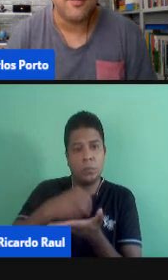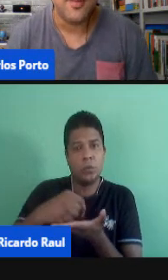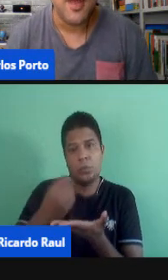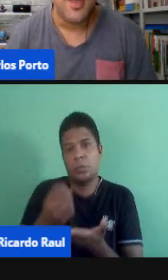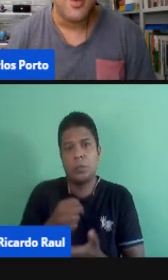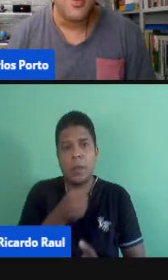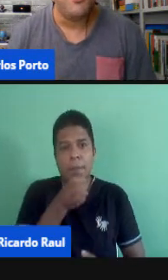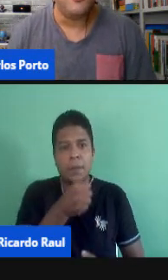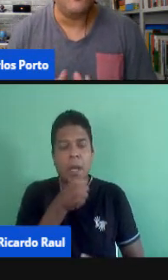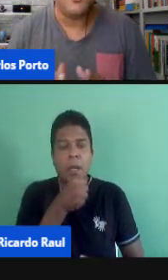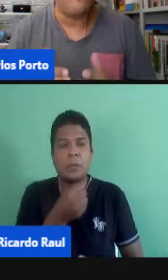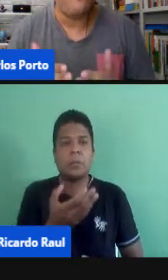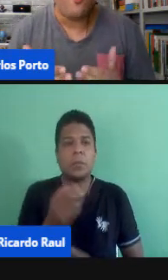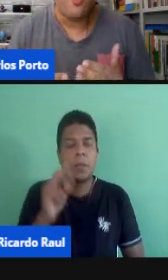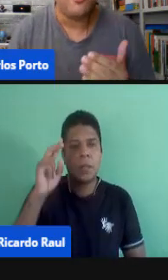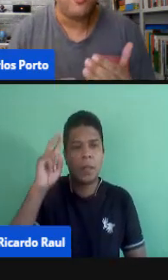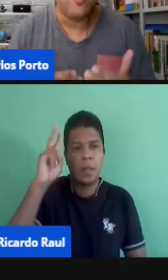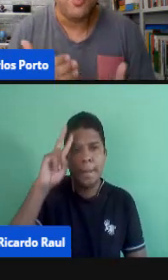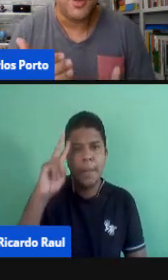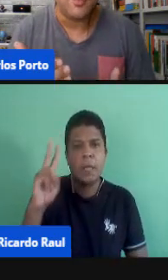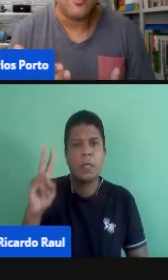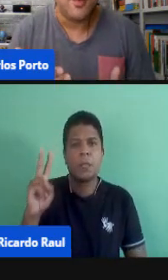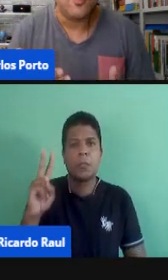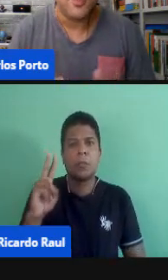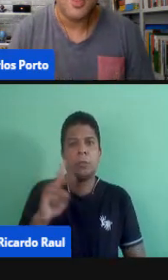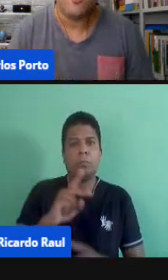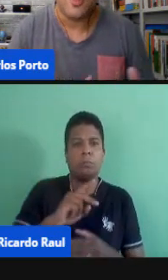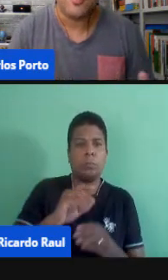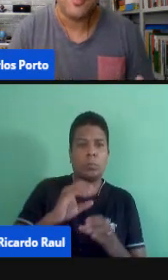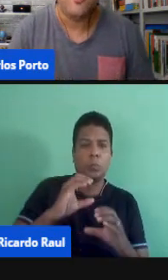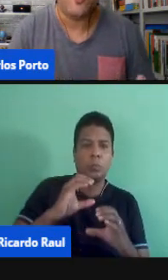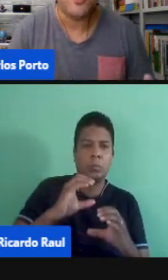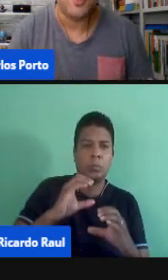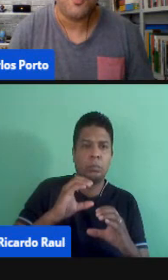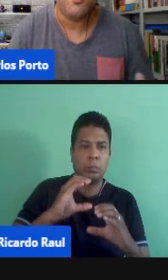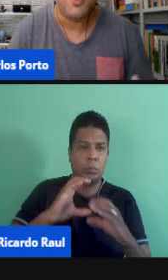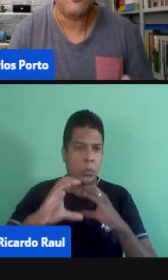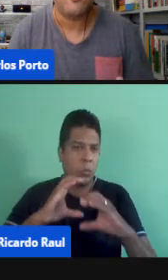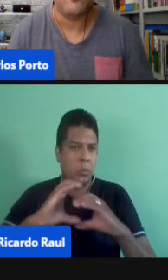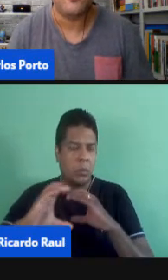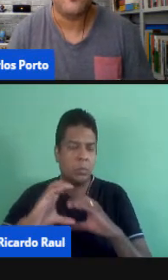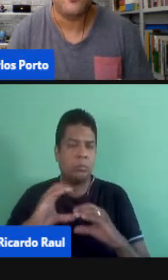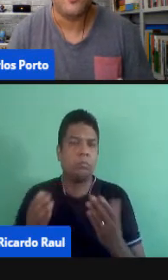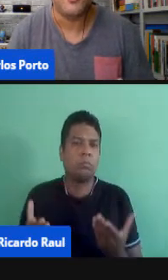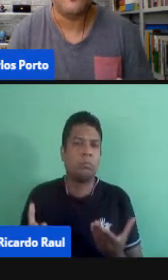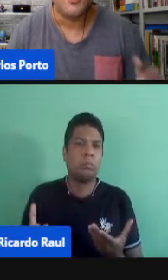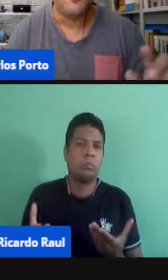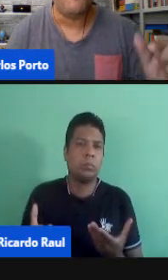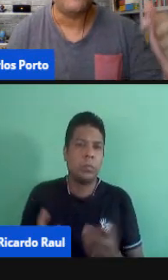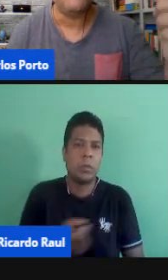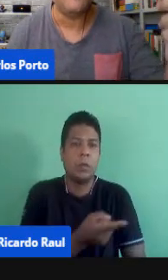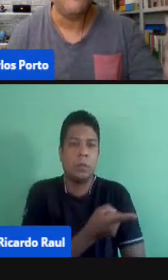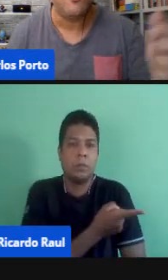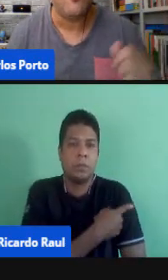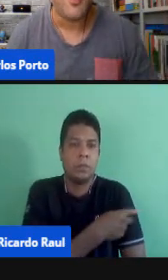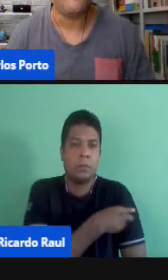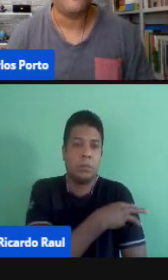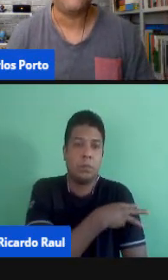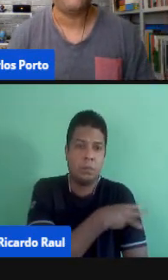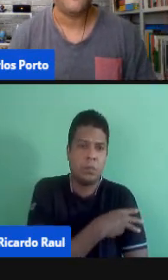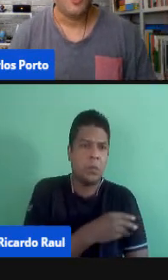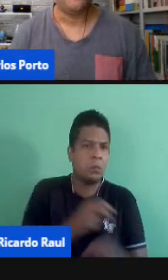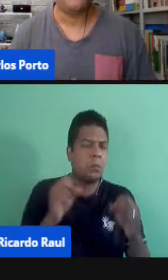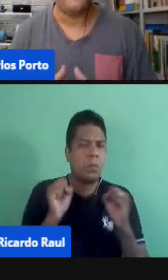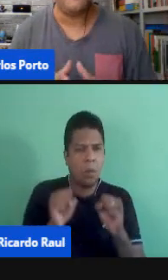reportagem. Lembrando que as formas de comunicação, e agora sim, voltando ao 1º, 2º e 3º ano, podem ser